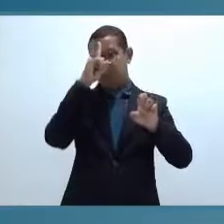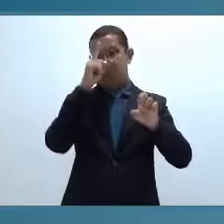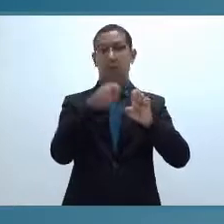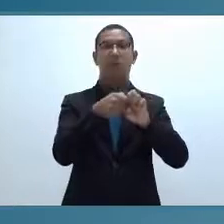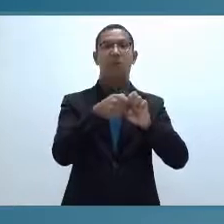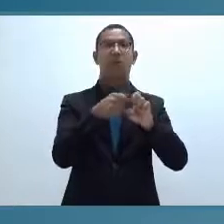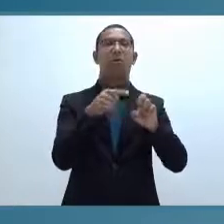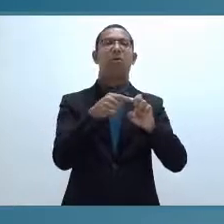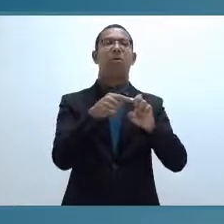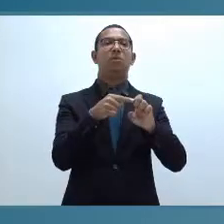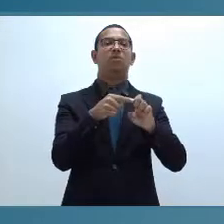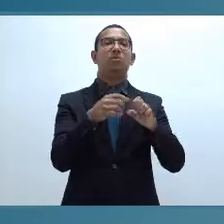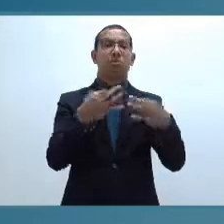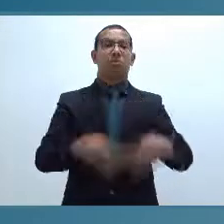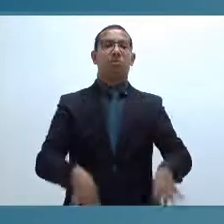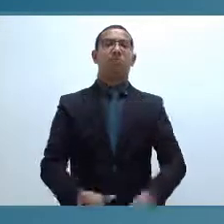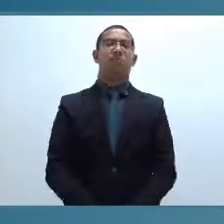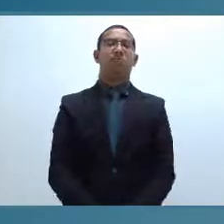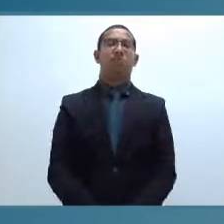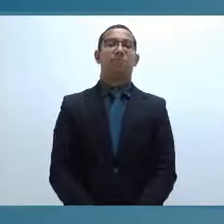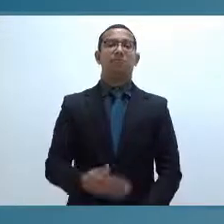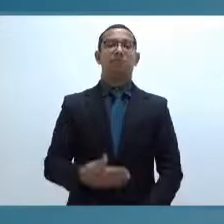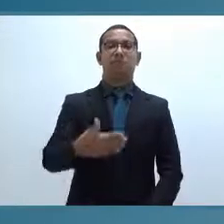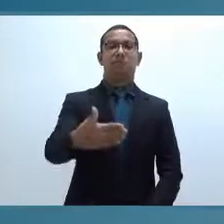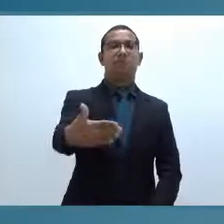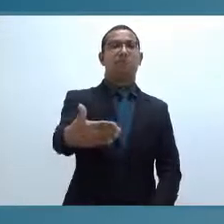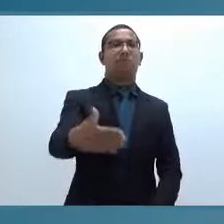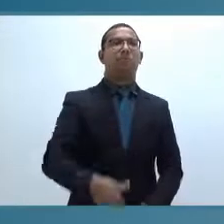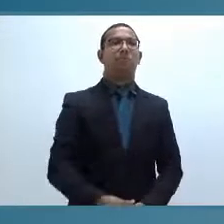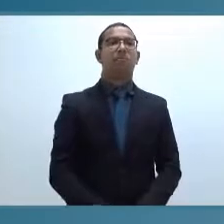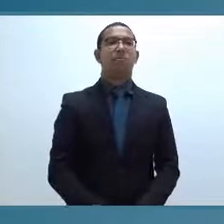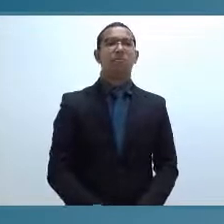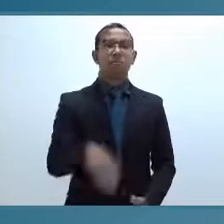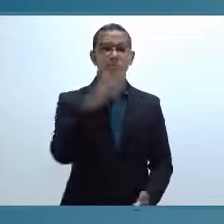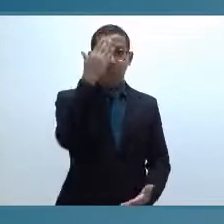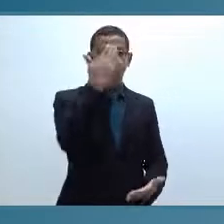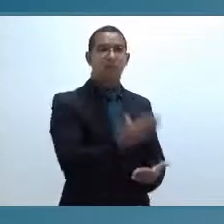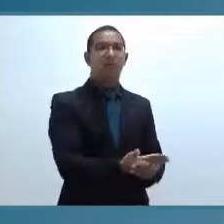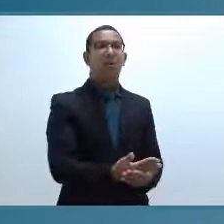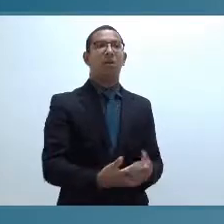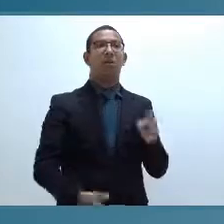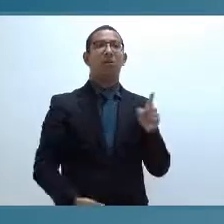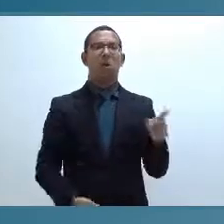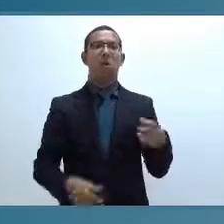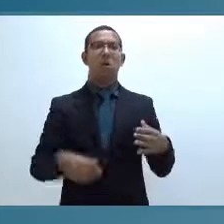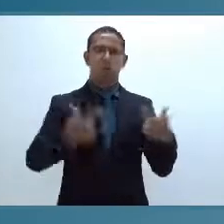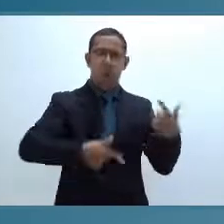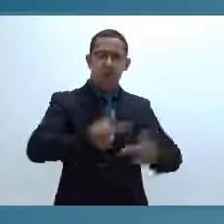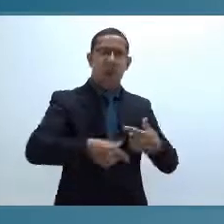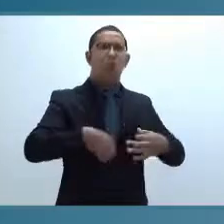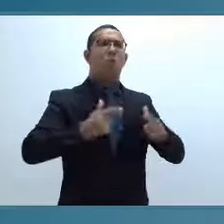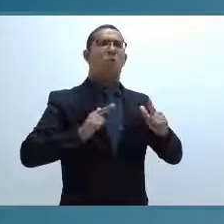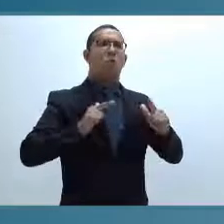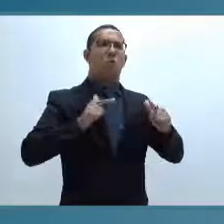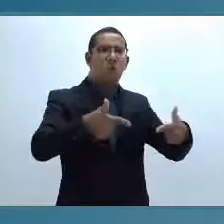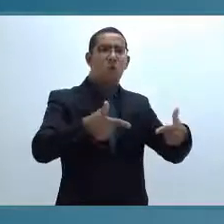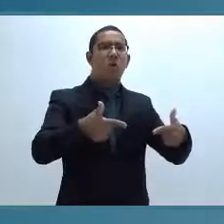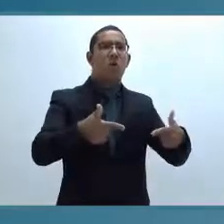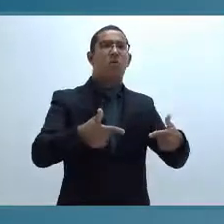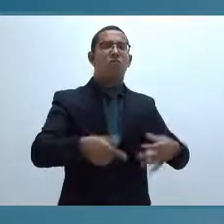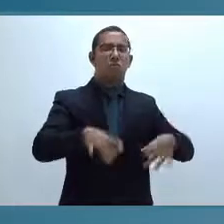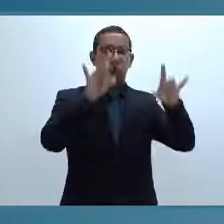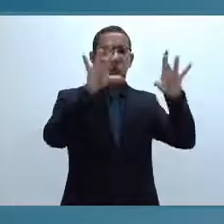desembargador Constantino Augusto Guerreiro, que eu acredito que a magistrada, que é comprometida, irá